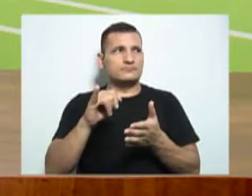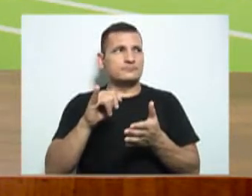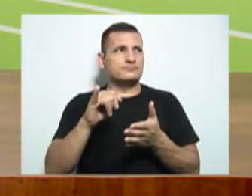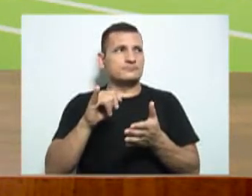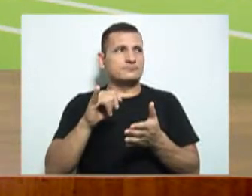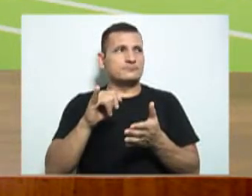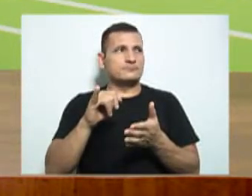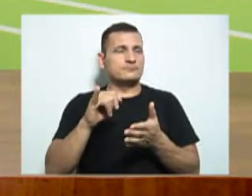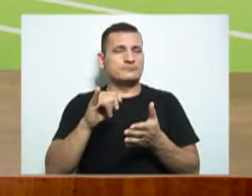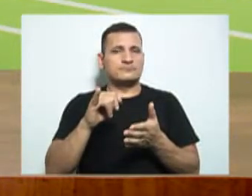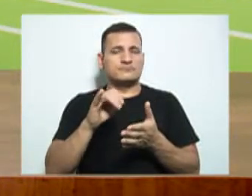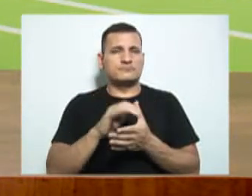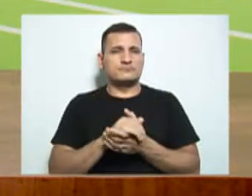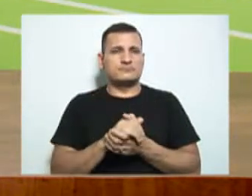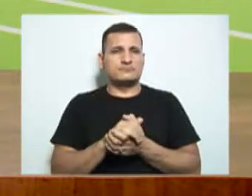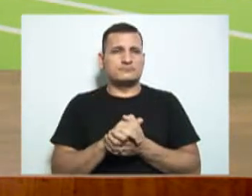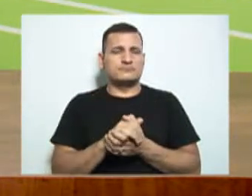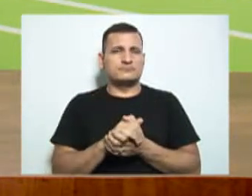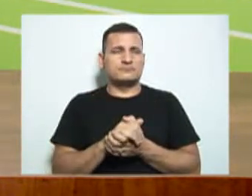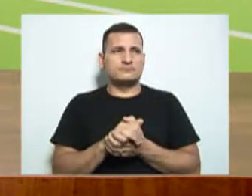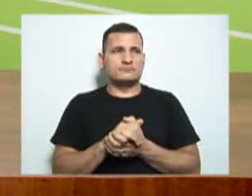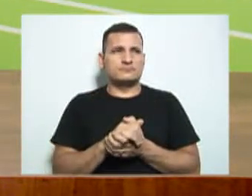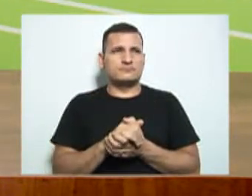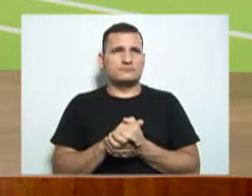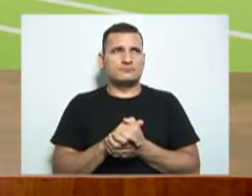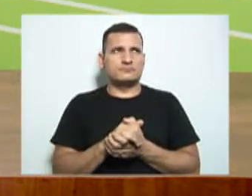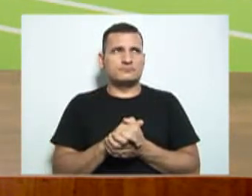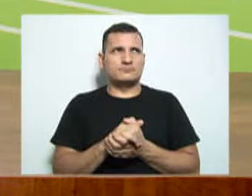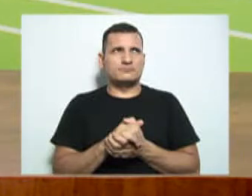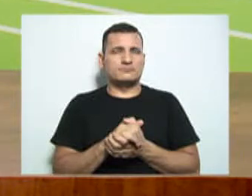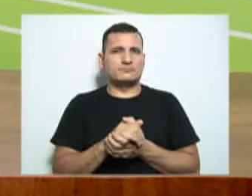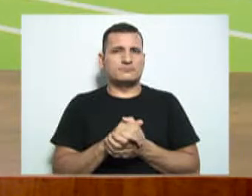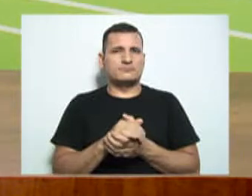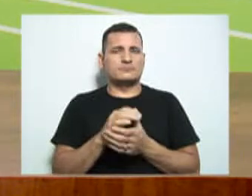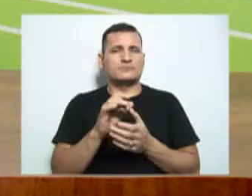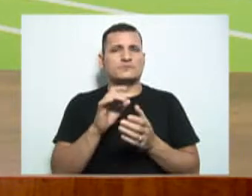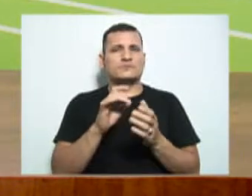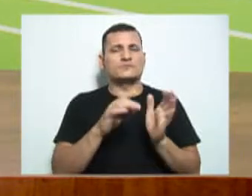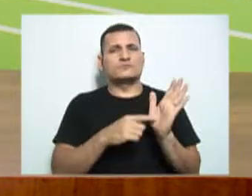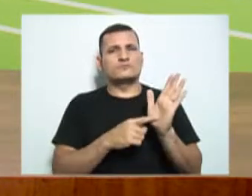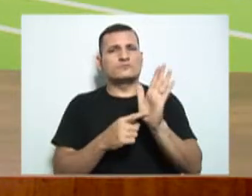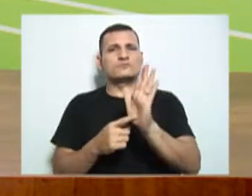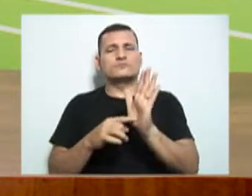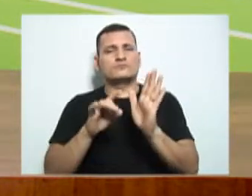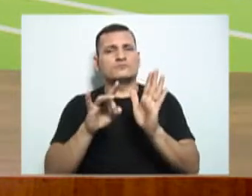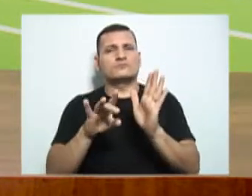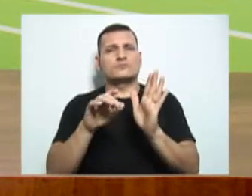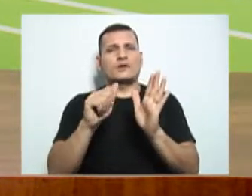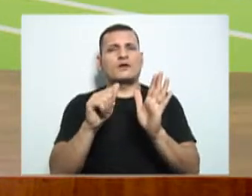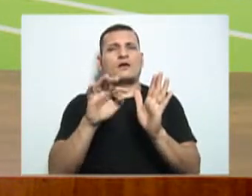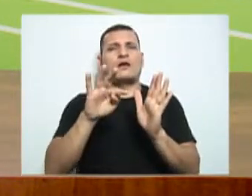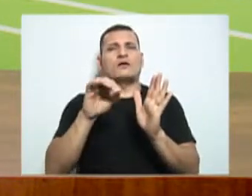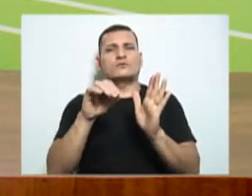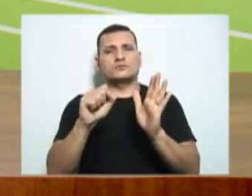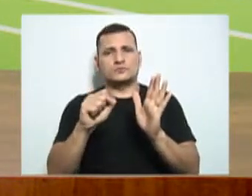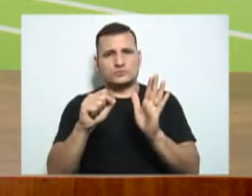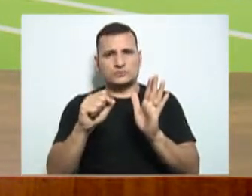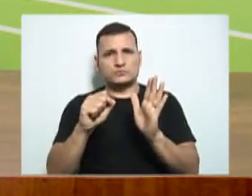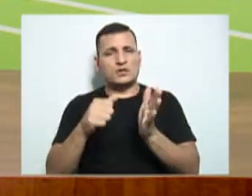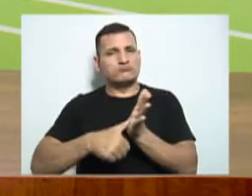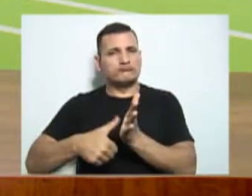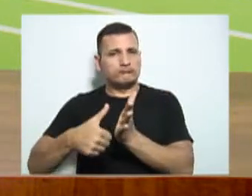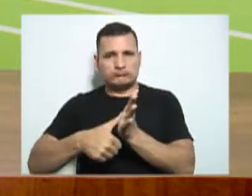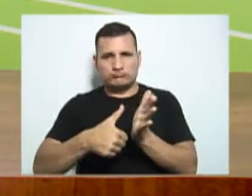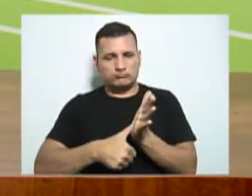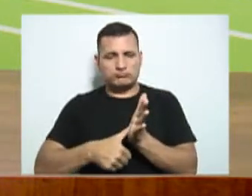não cooperados, na realidade só vai existir essa demonstração dos atos não cooperados. O que acontece lá